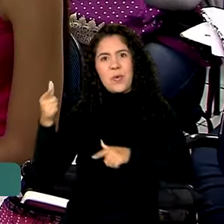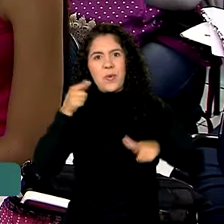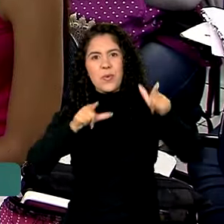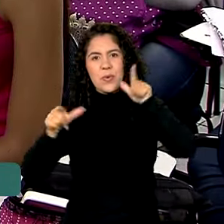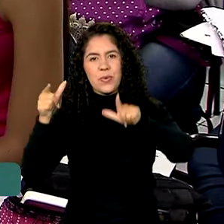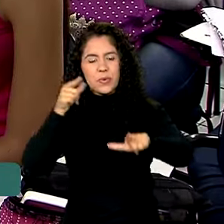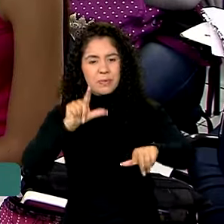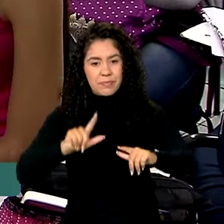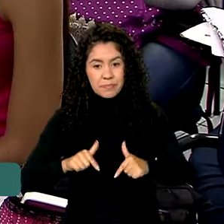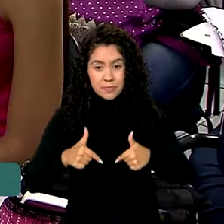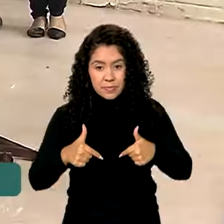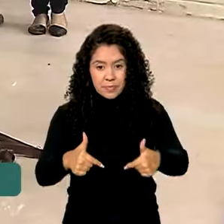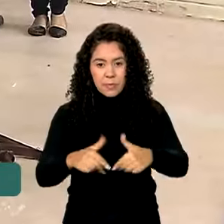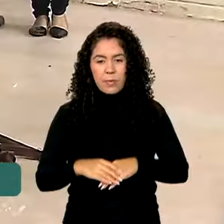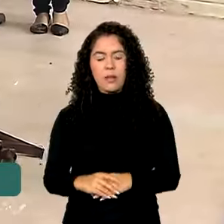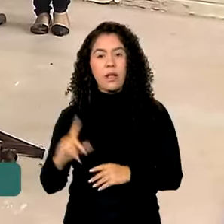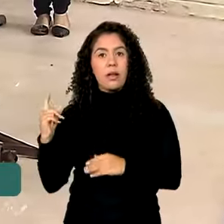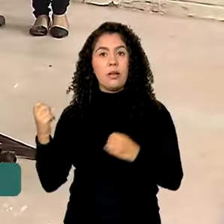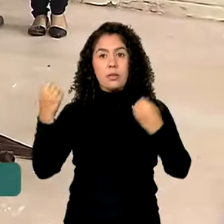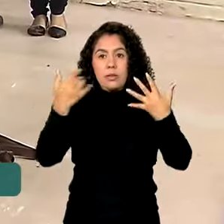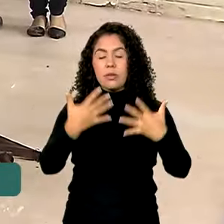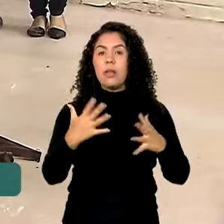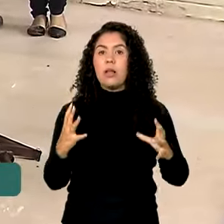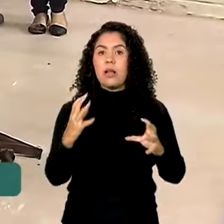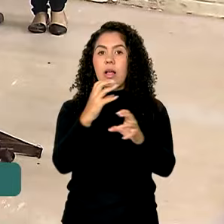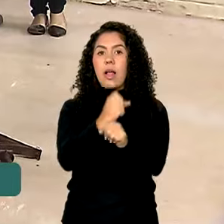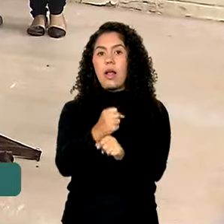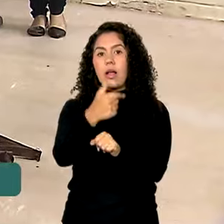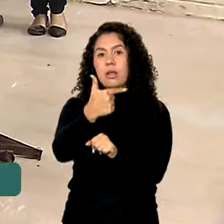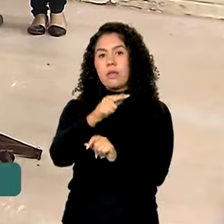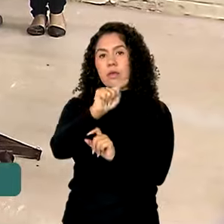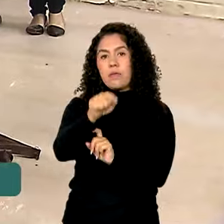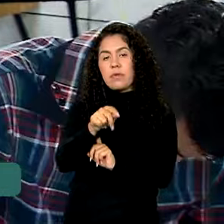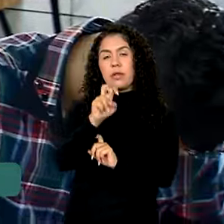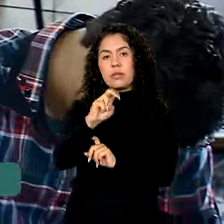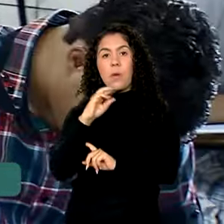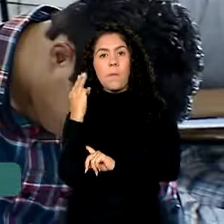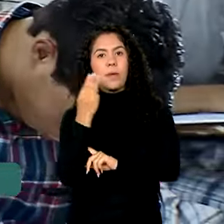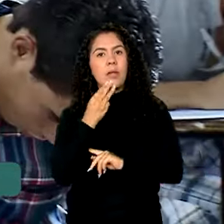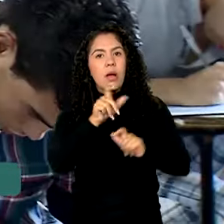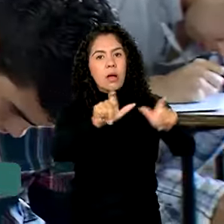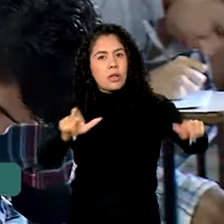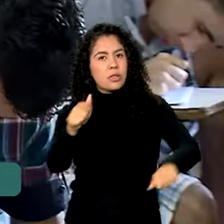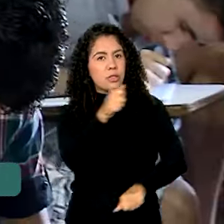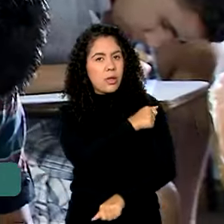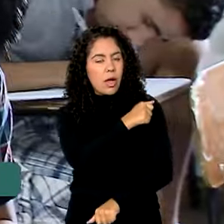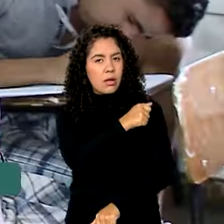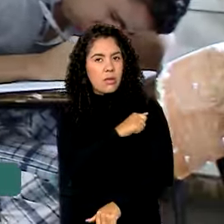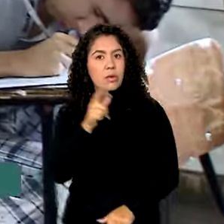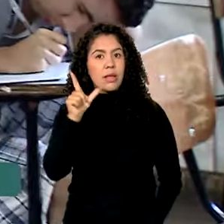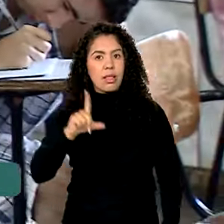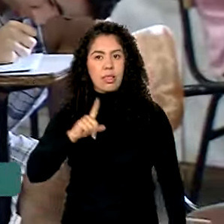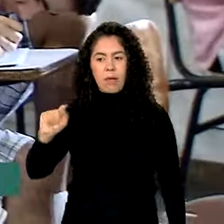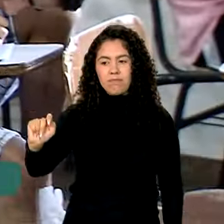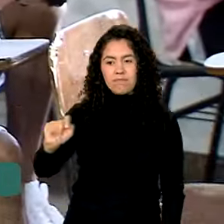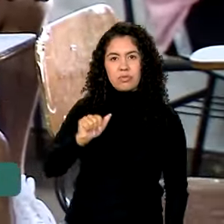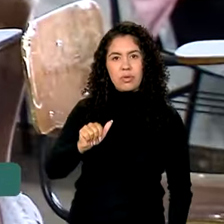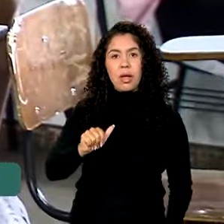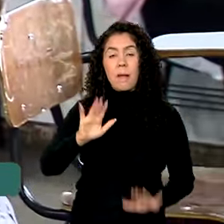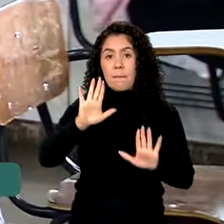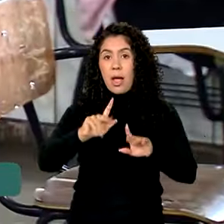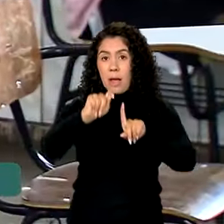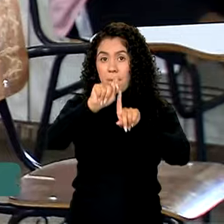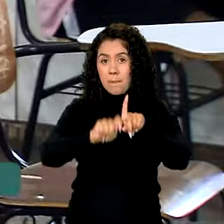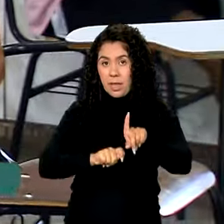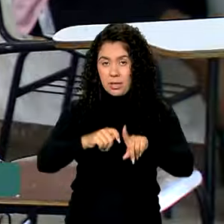o programa atende cerca de 2 milhões e 700 mil estudantes que recebem o Bolsa Família. Mas a partir de agosto, alunos